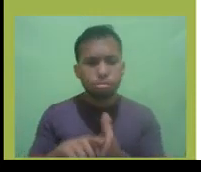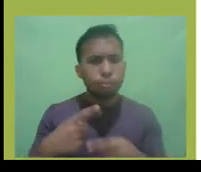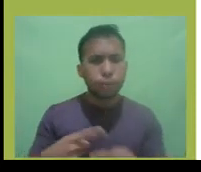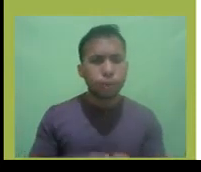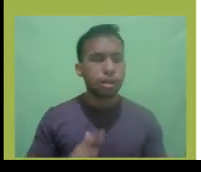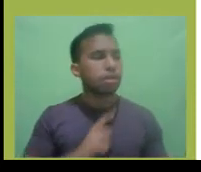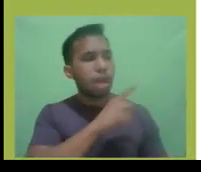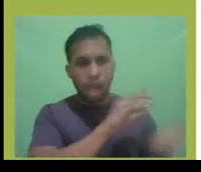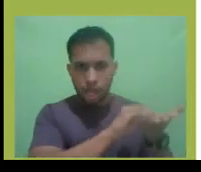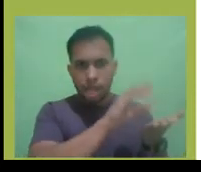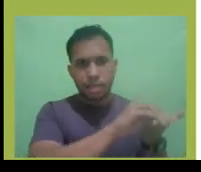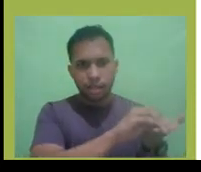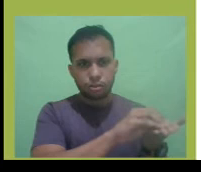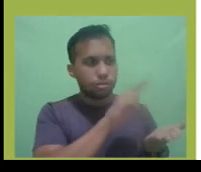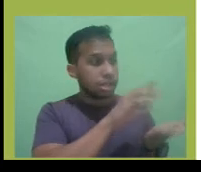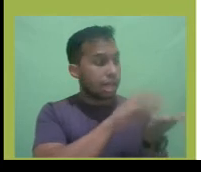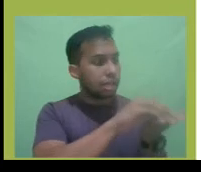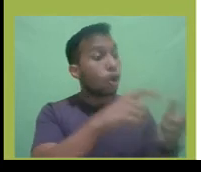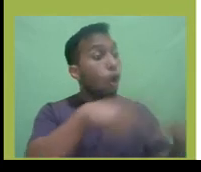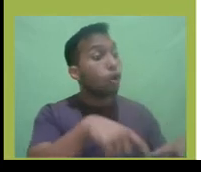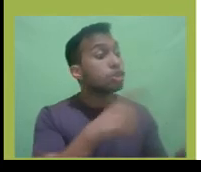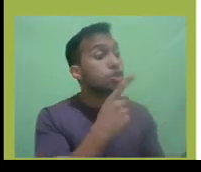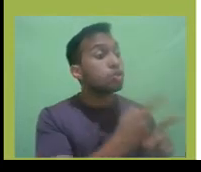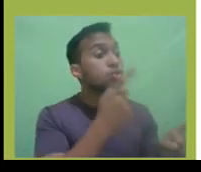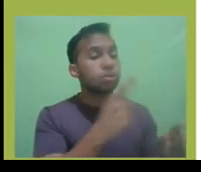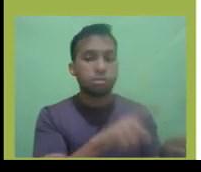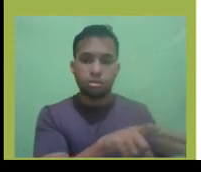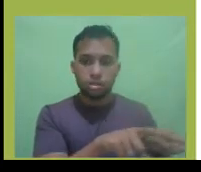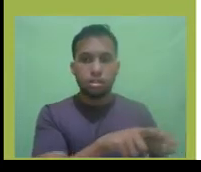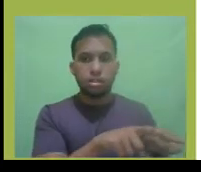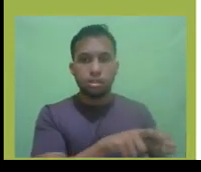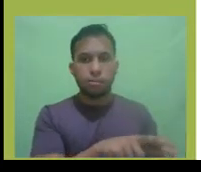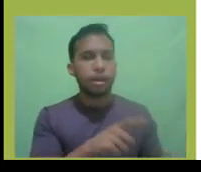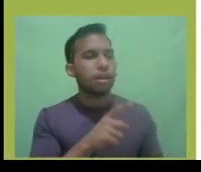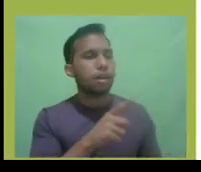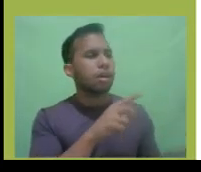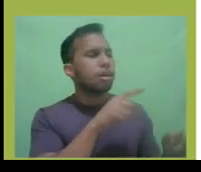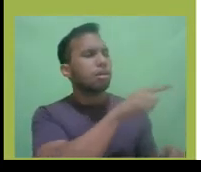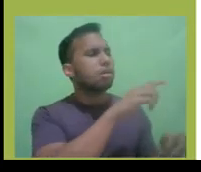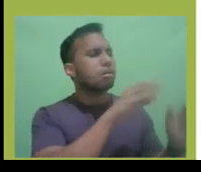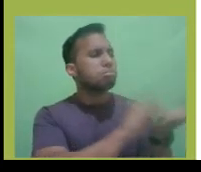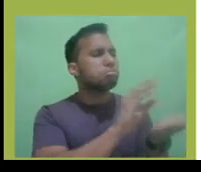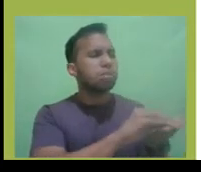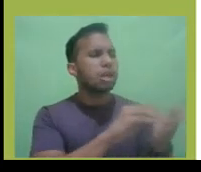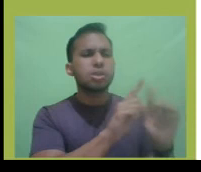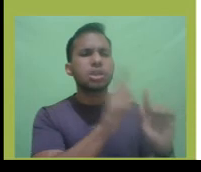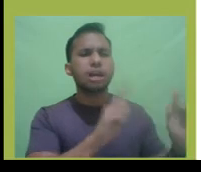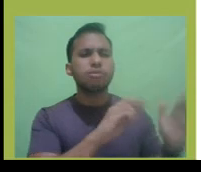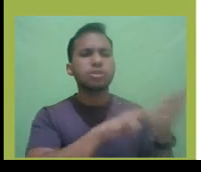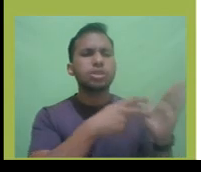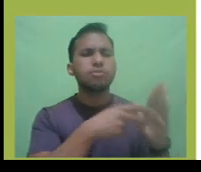foram tirados e o que tem nesses dados importantes que vão justificar o objetivo do meu